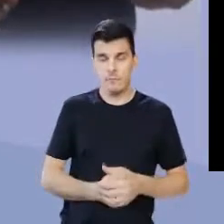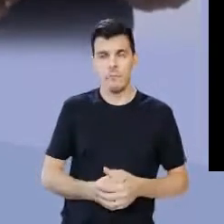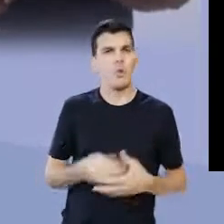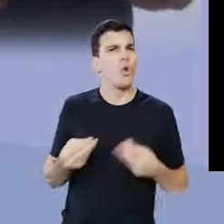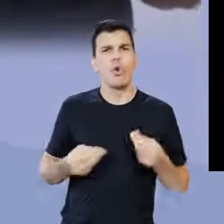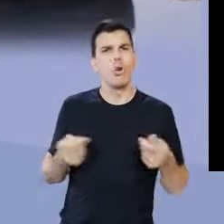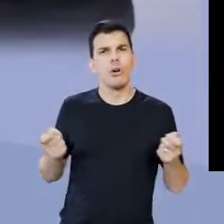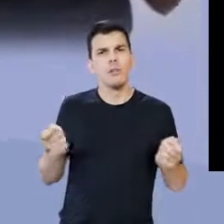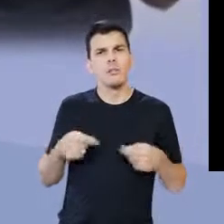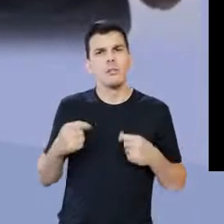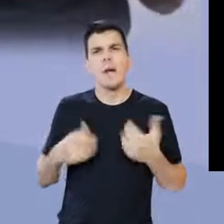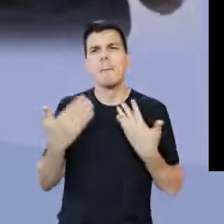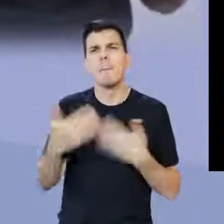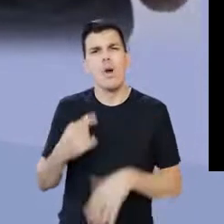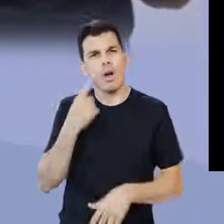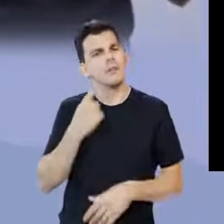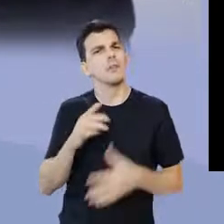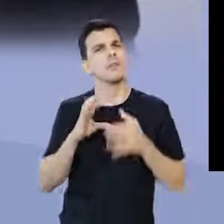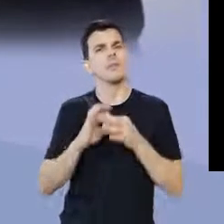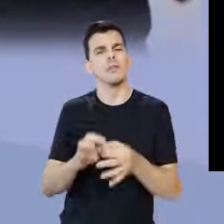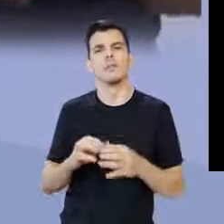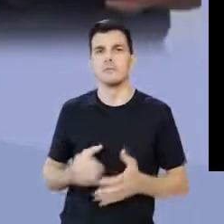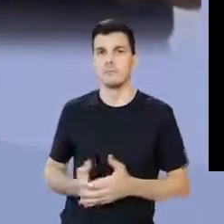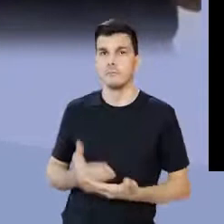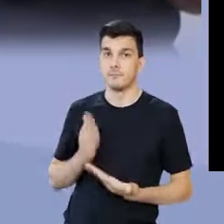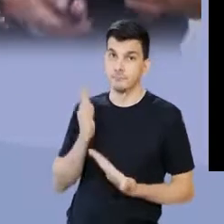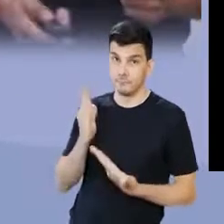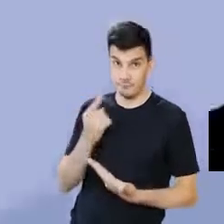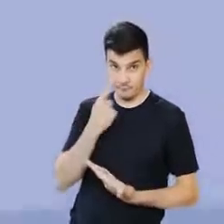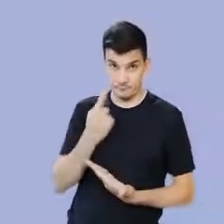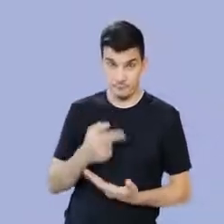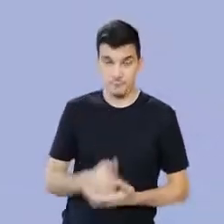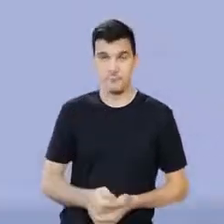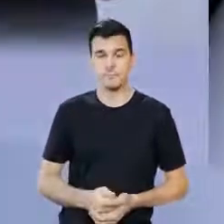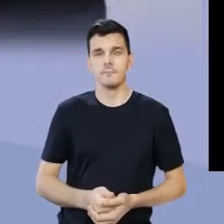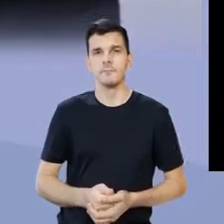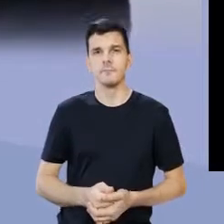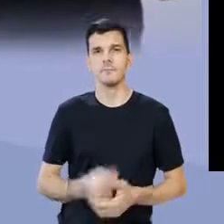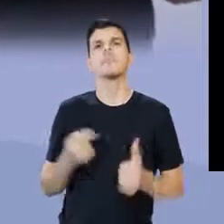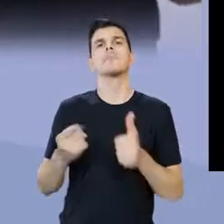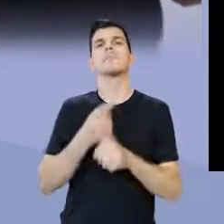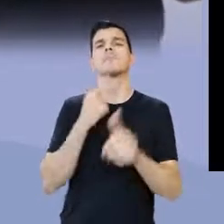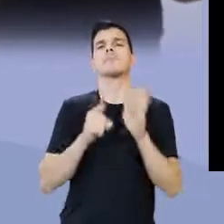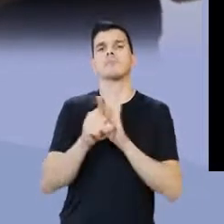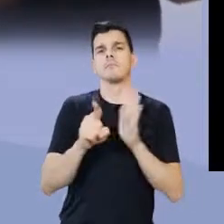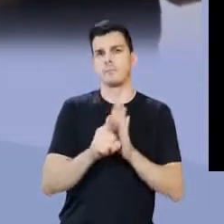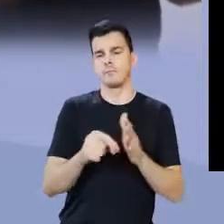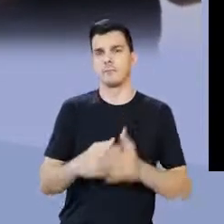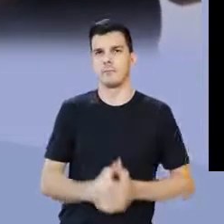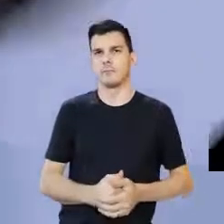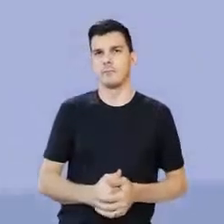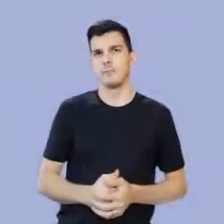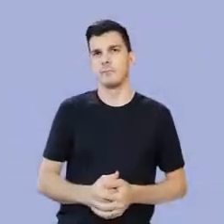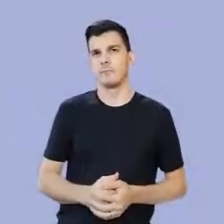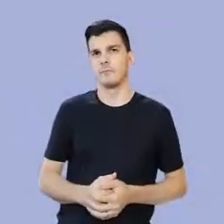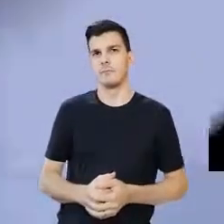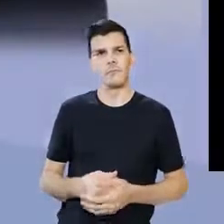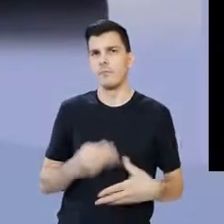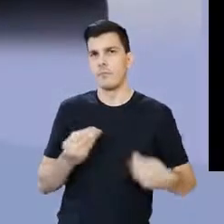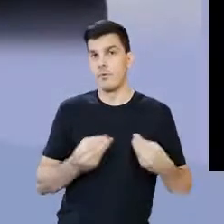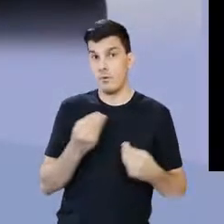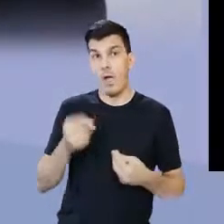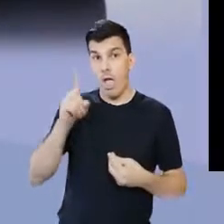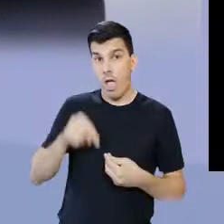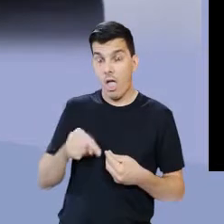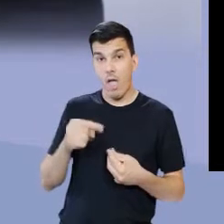que isso pode vir a cair na minha prova? Desse jeito, acompanha comigo e agora. Primeira questãozinha, meu aluno, olha lá. Quando se